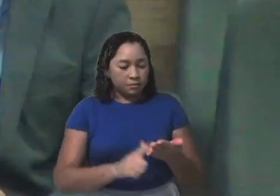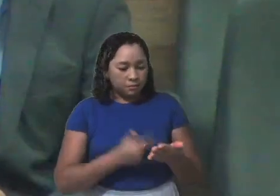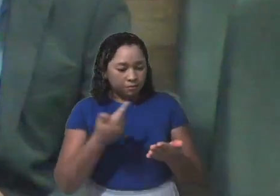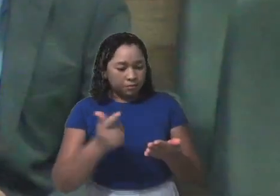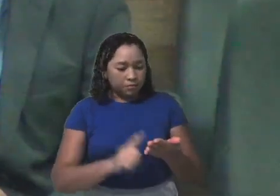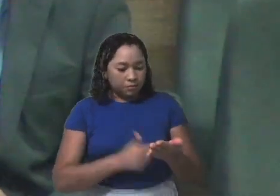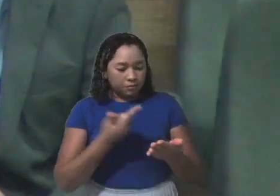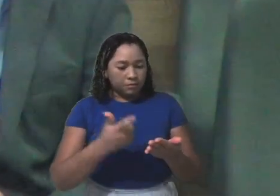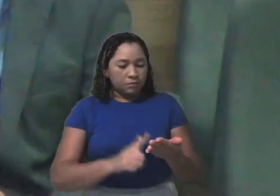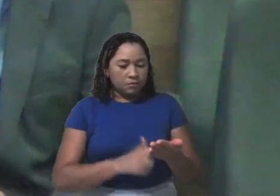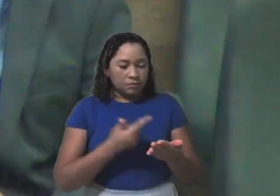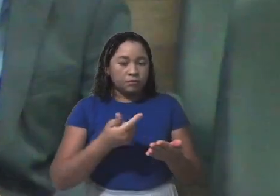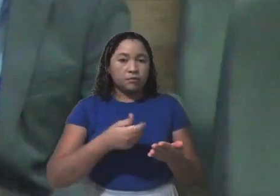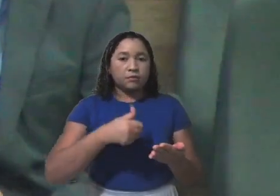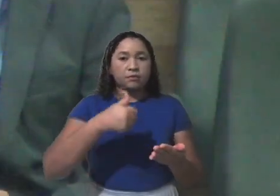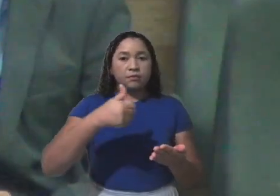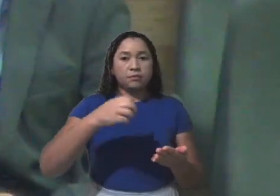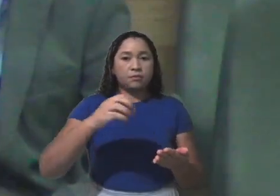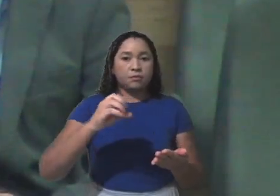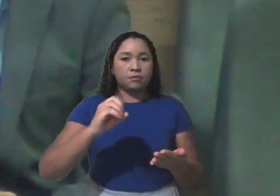10, por gentileza.